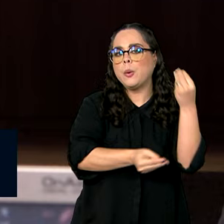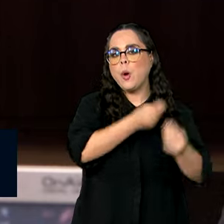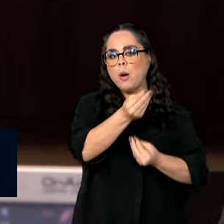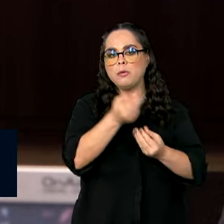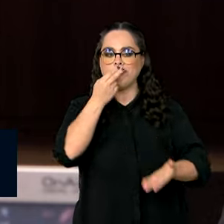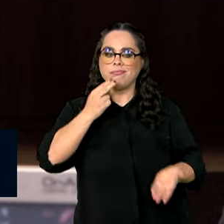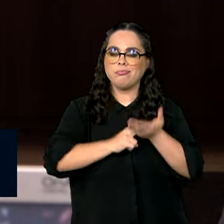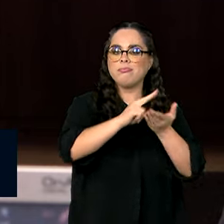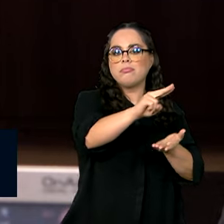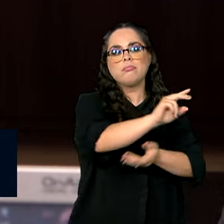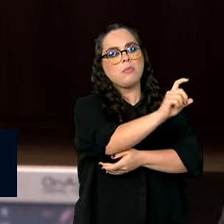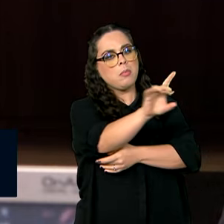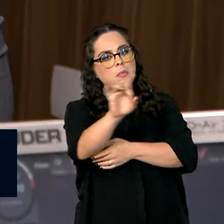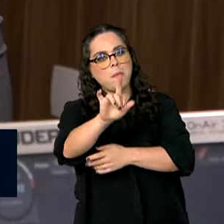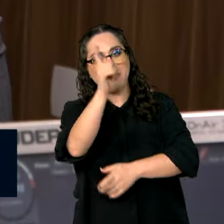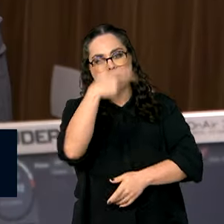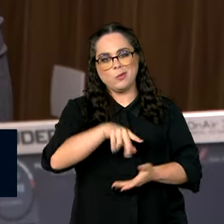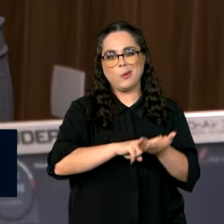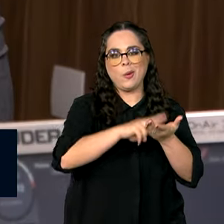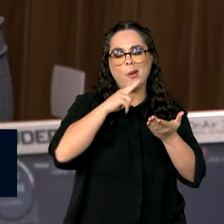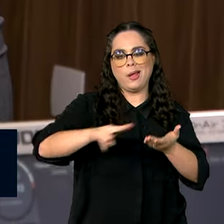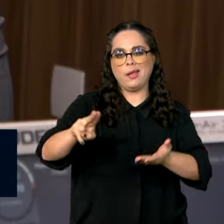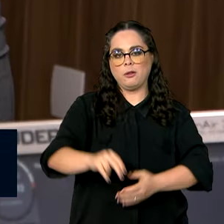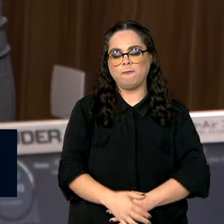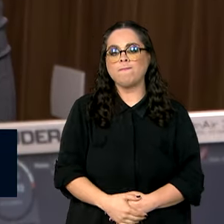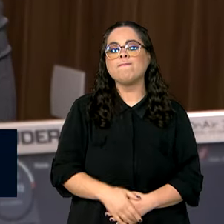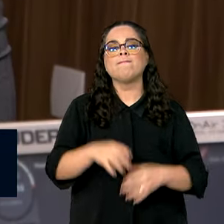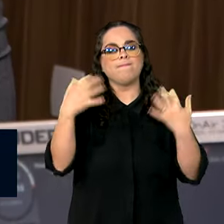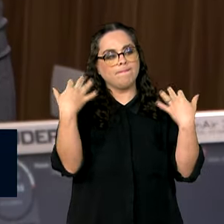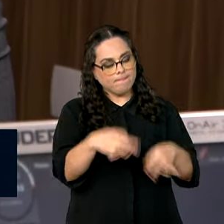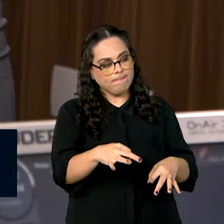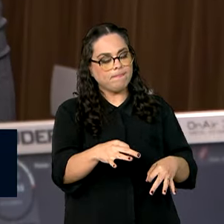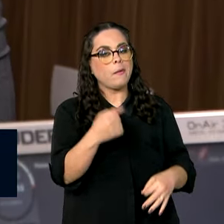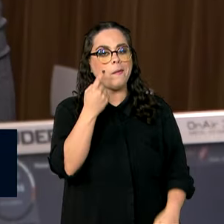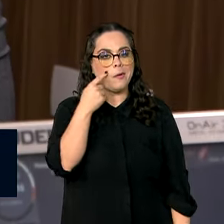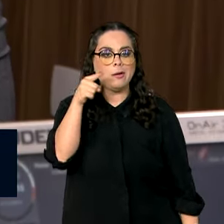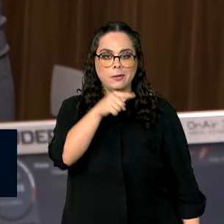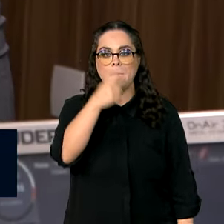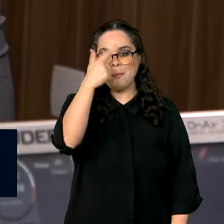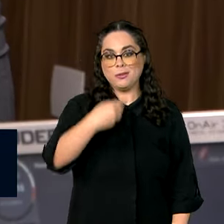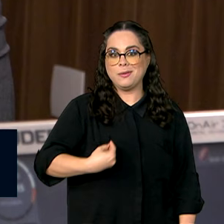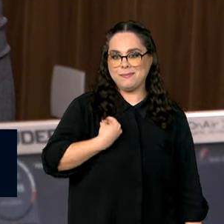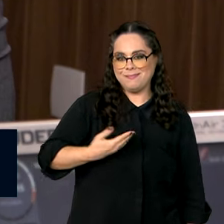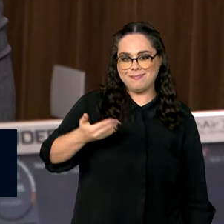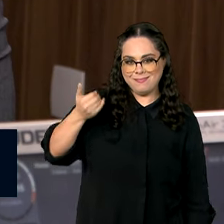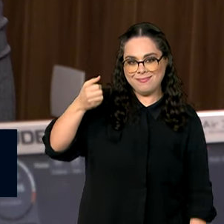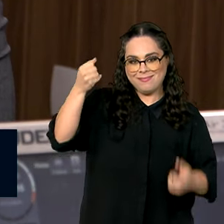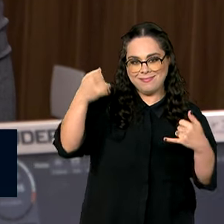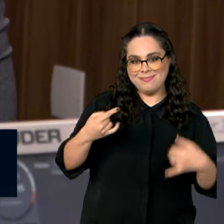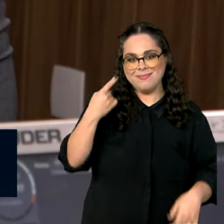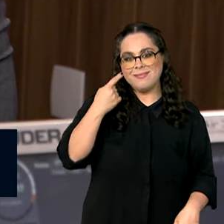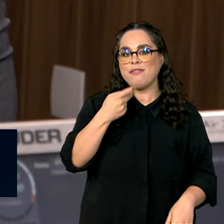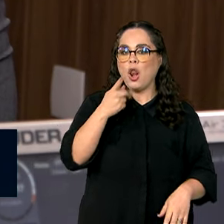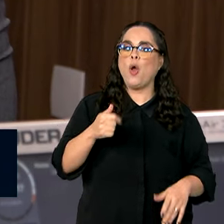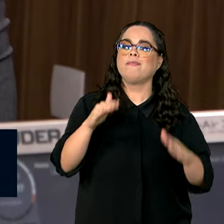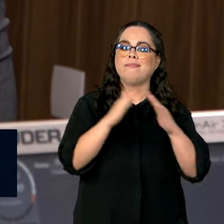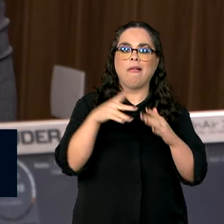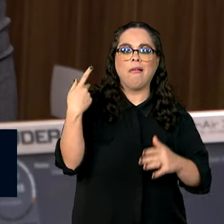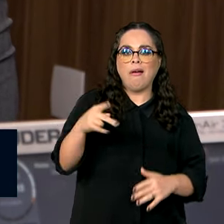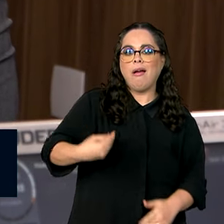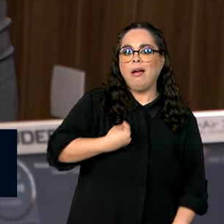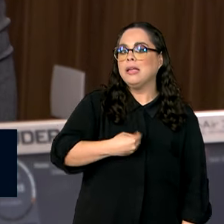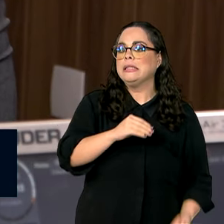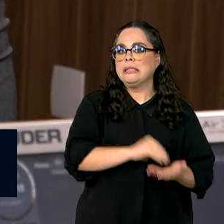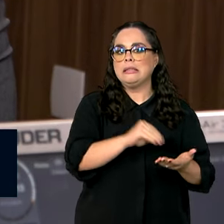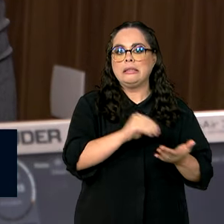correspondências pelos Correios perfeito Mariana eu acho que a a própria moradora aí ela já deu um painel muito claro do da